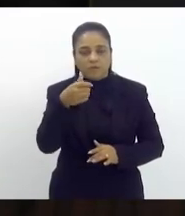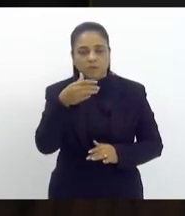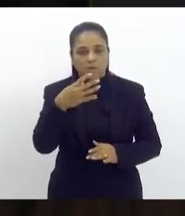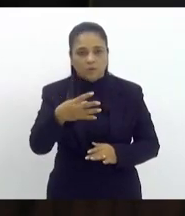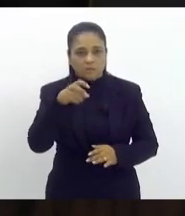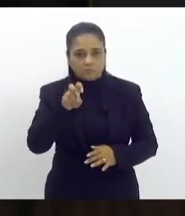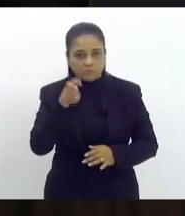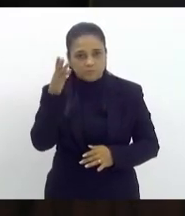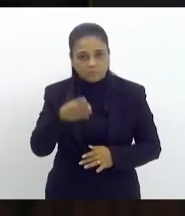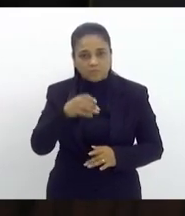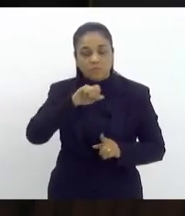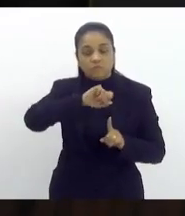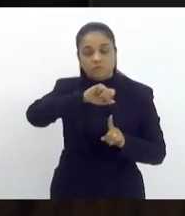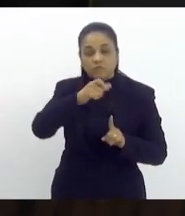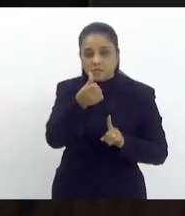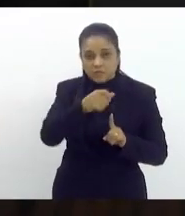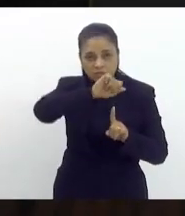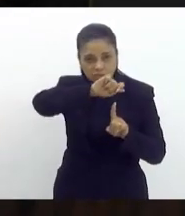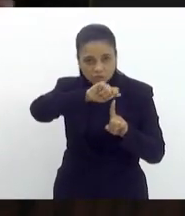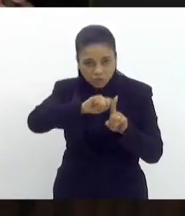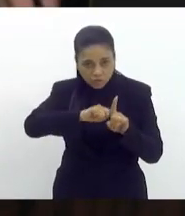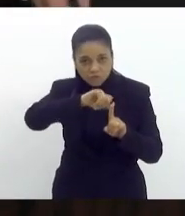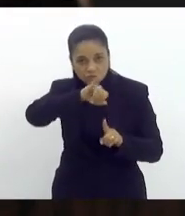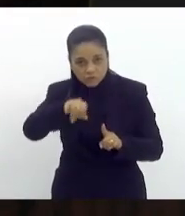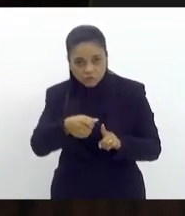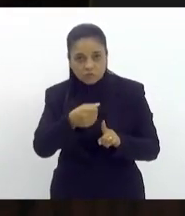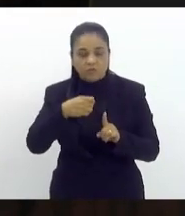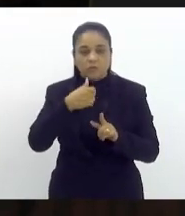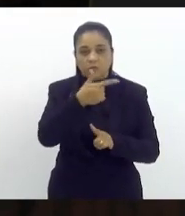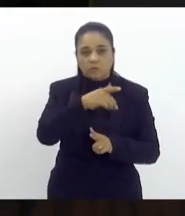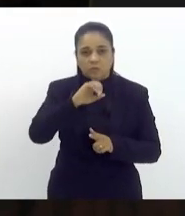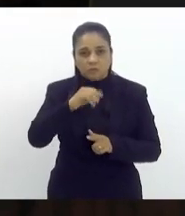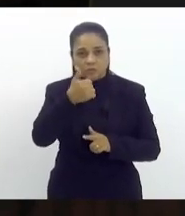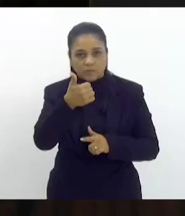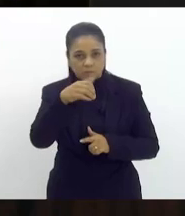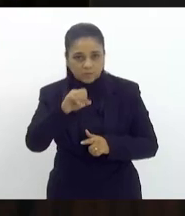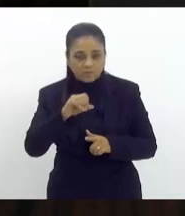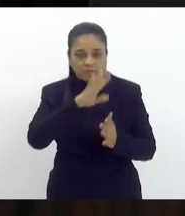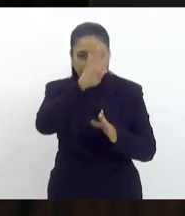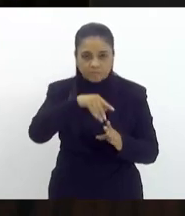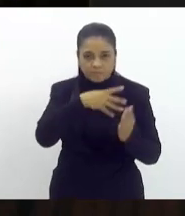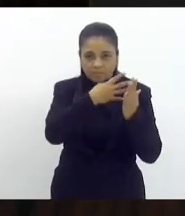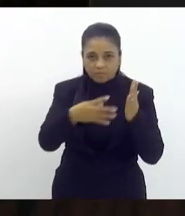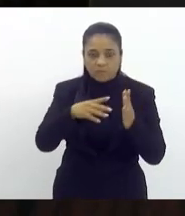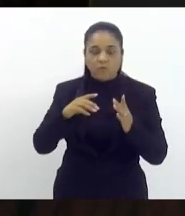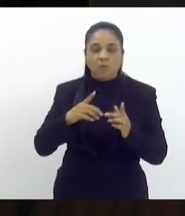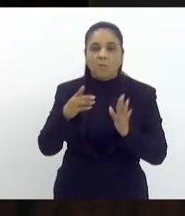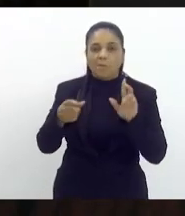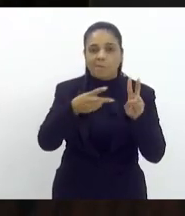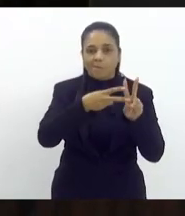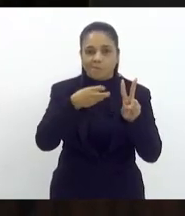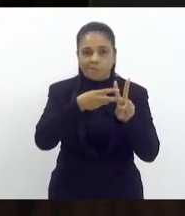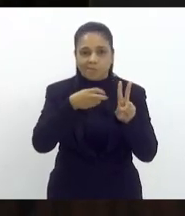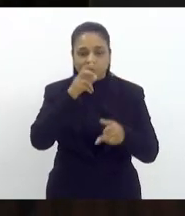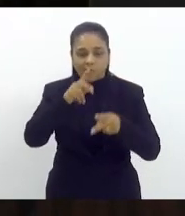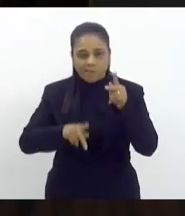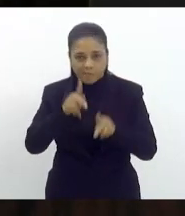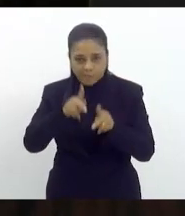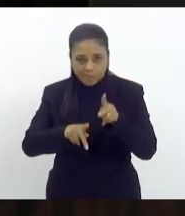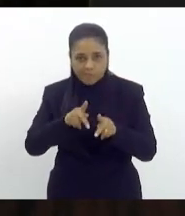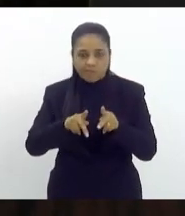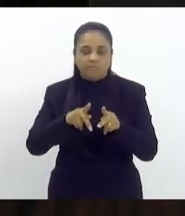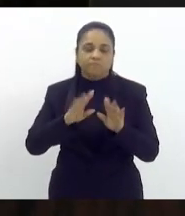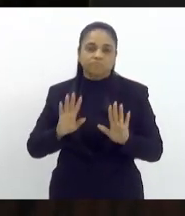de 6 de janeiro e de 2010 para incluir no calendário Oficial do Estado do Rio de Janeiro o dia dos povos indígenas a ser comemorado